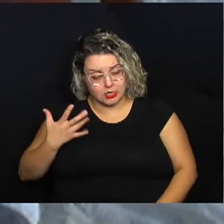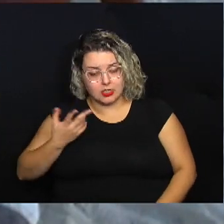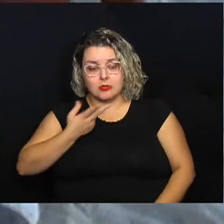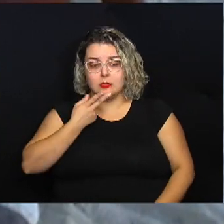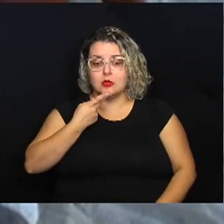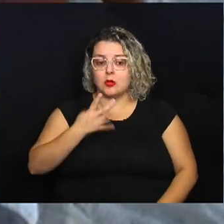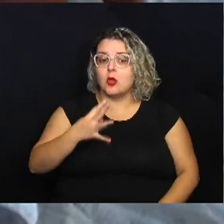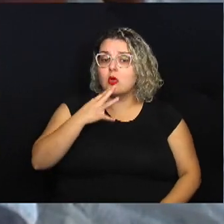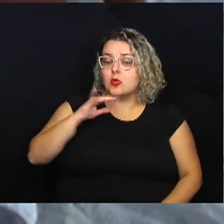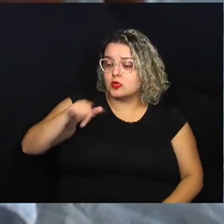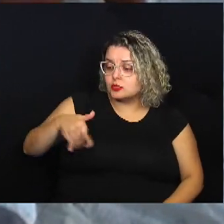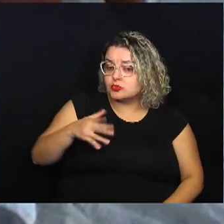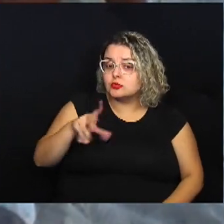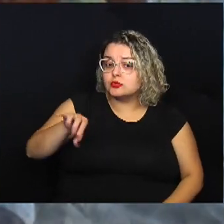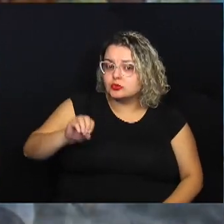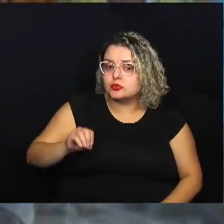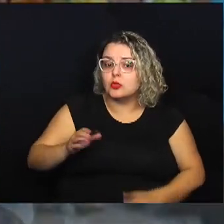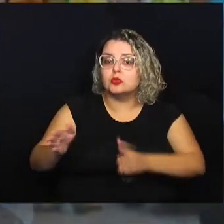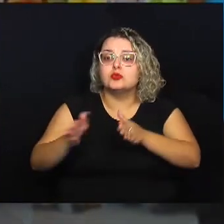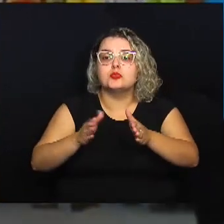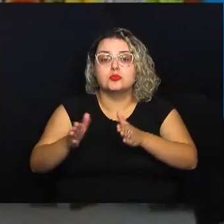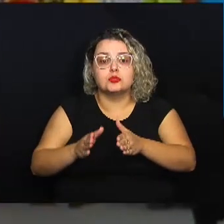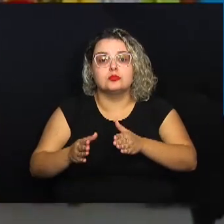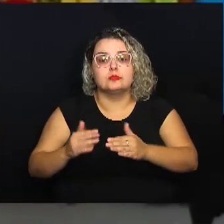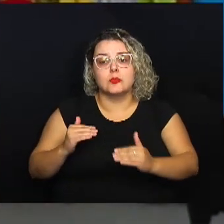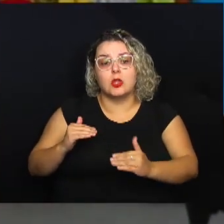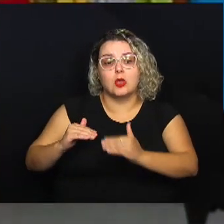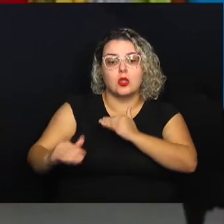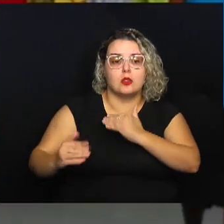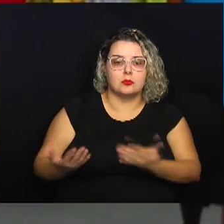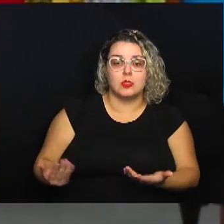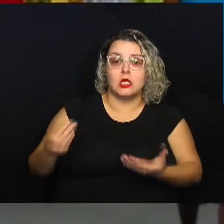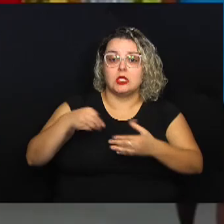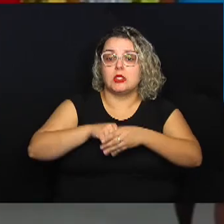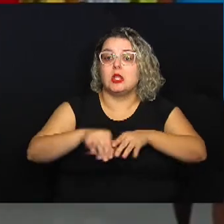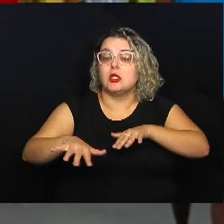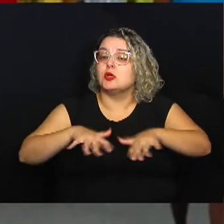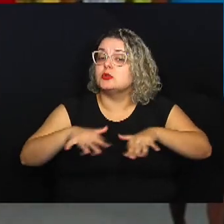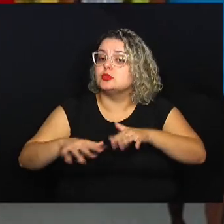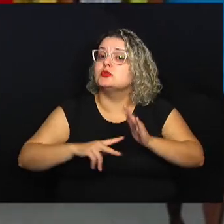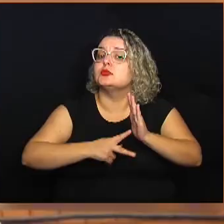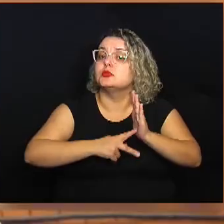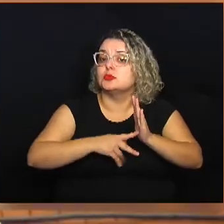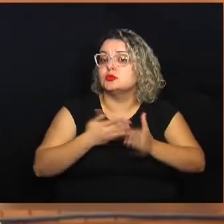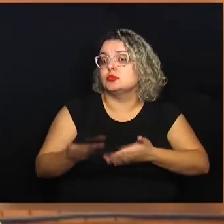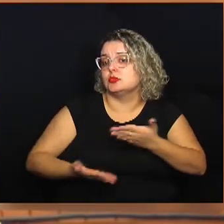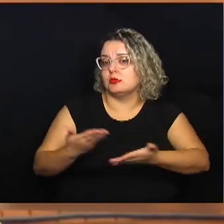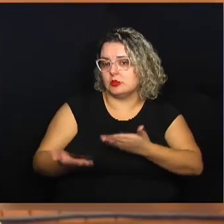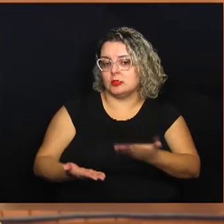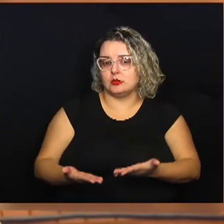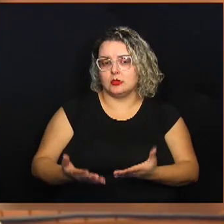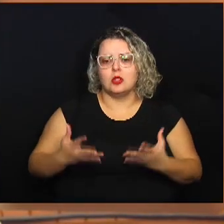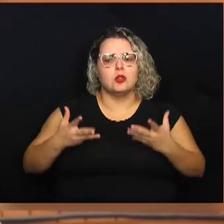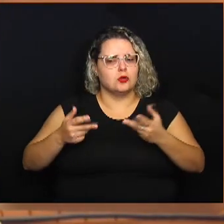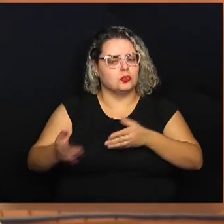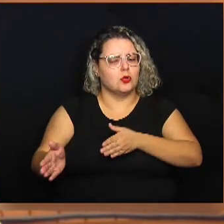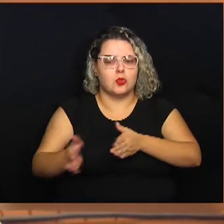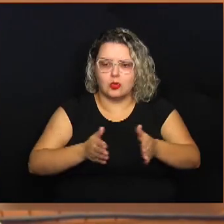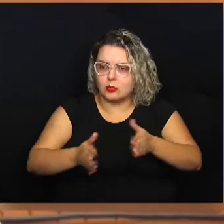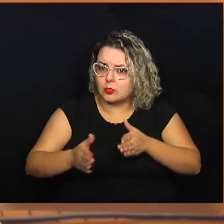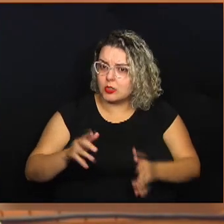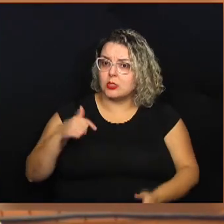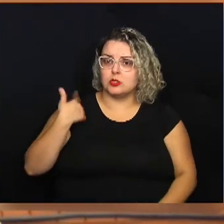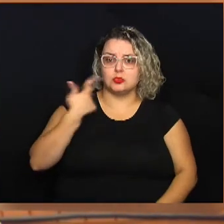conheceu João durante sua época de oposição dentro do movimento sindical dos servidores. Todo momento que nós